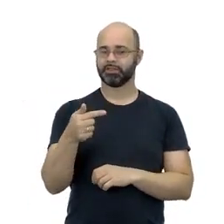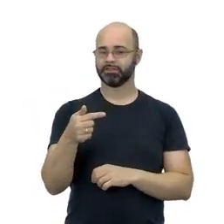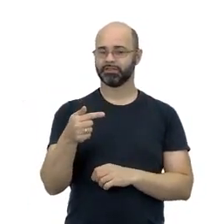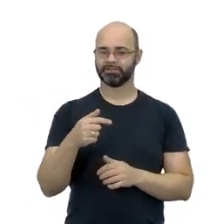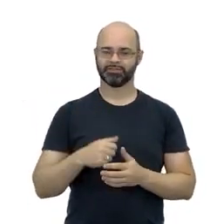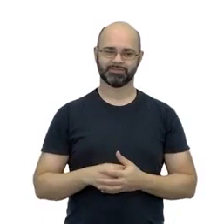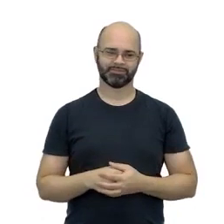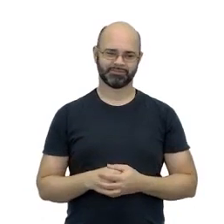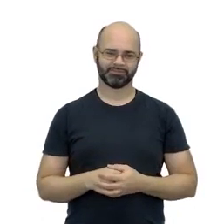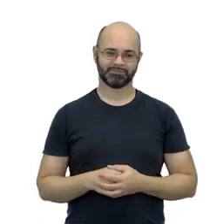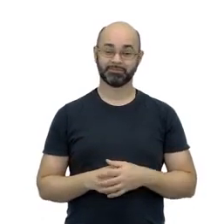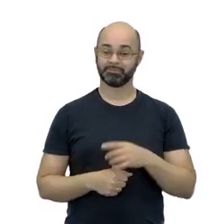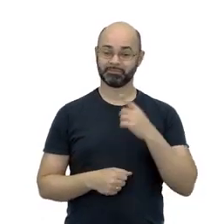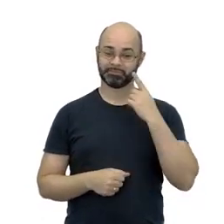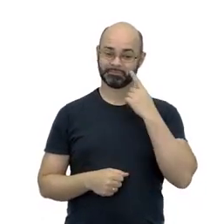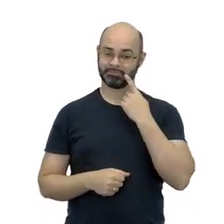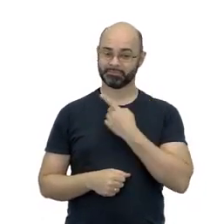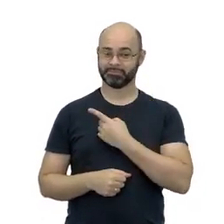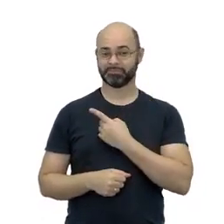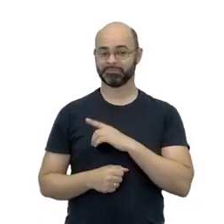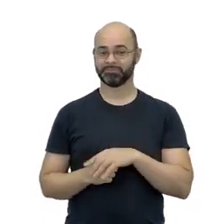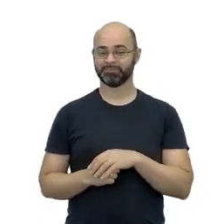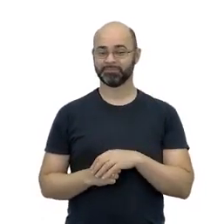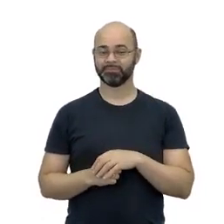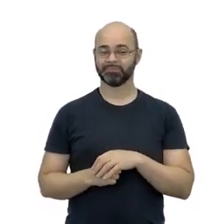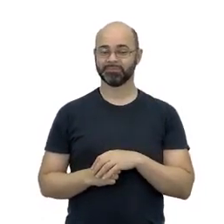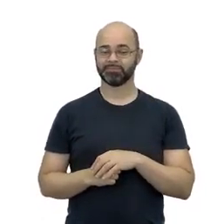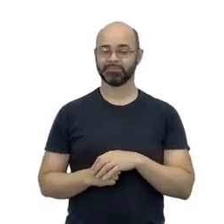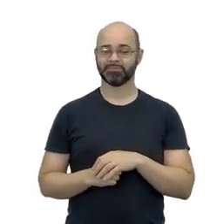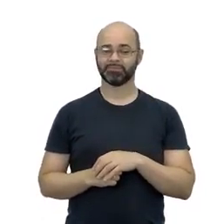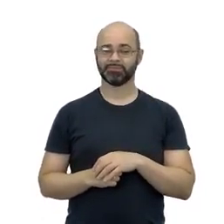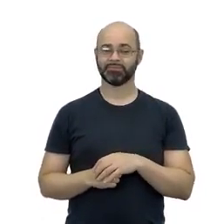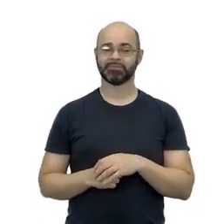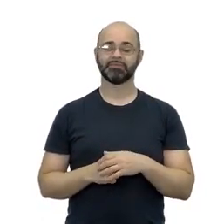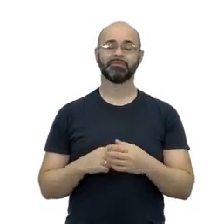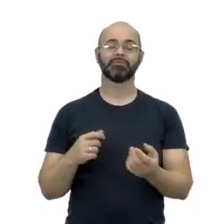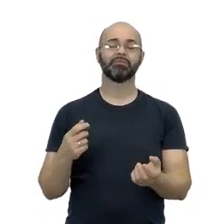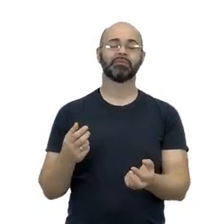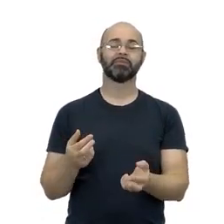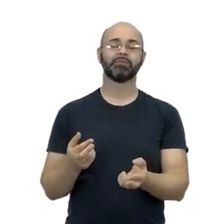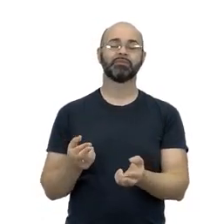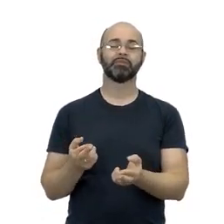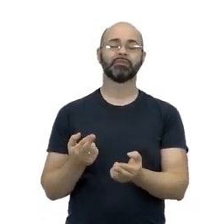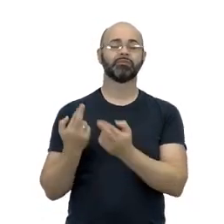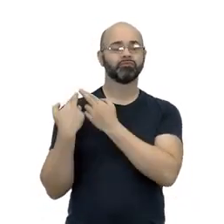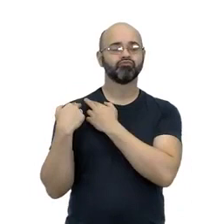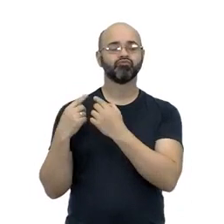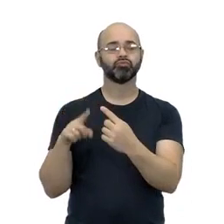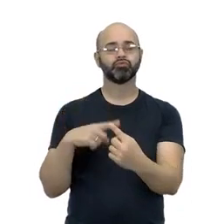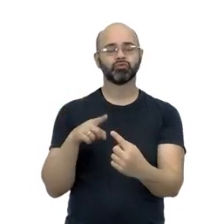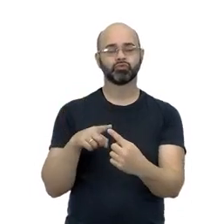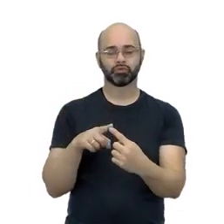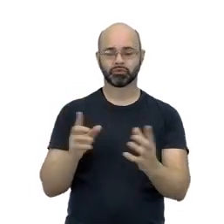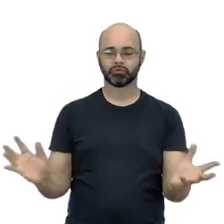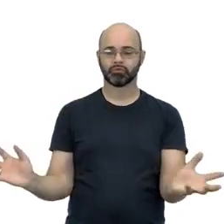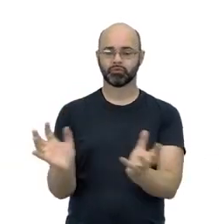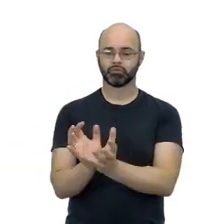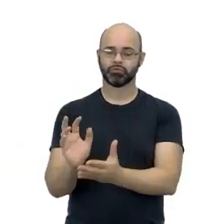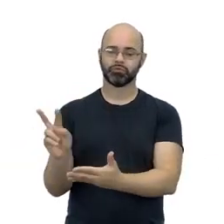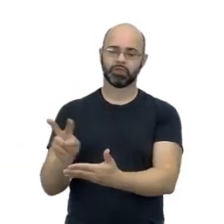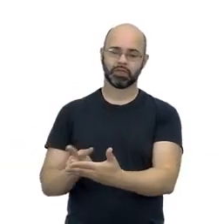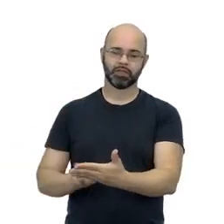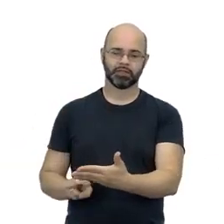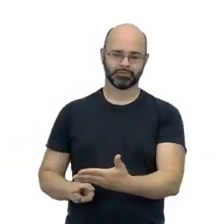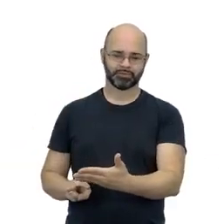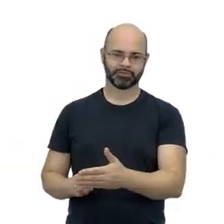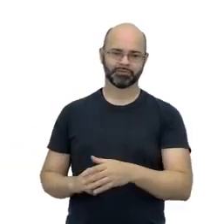caso, olha que legal, vão ser as funções da leitura colaborativa. Em um segundo